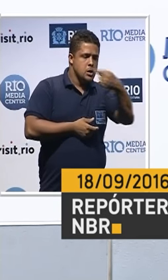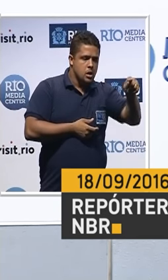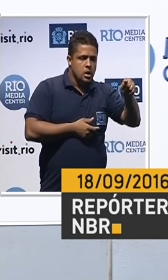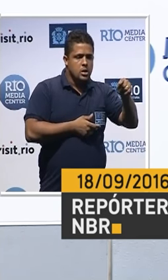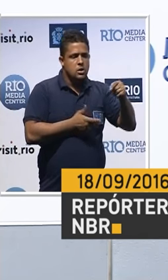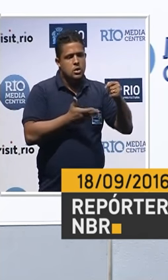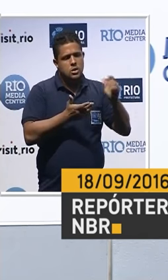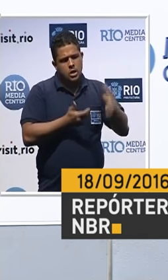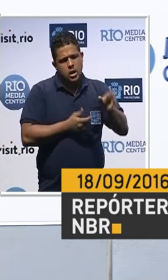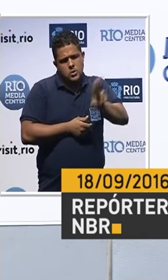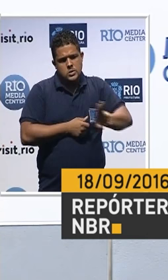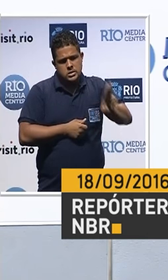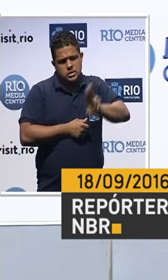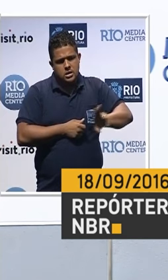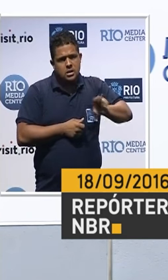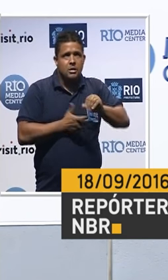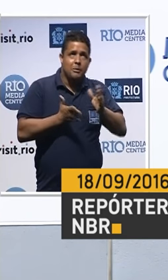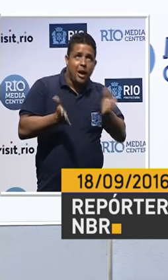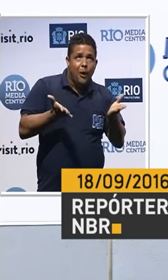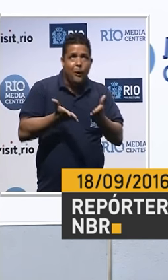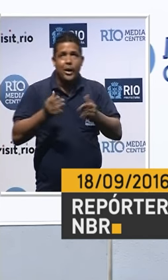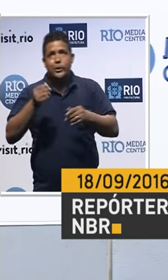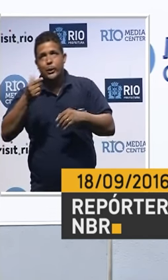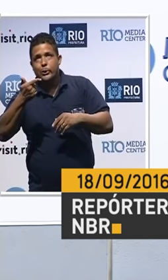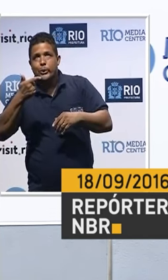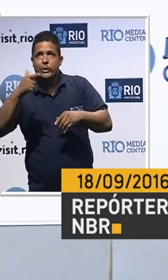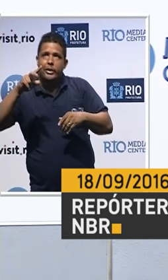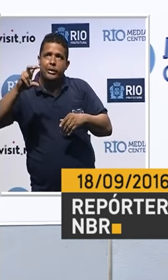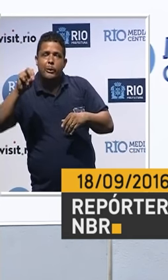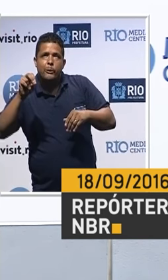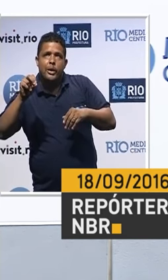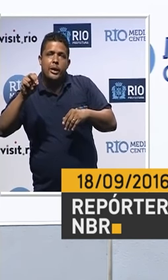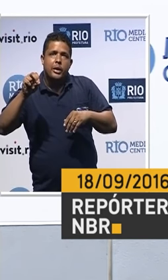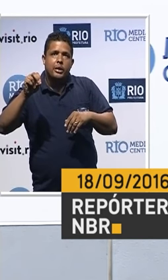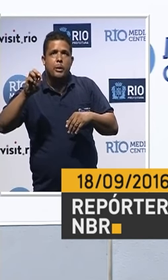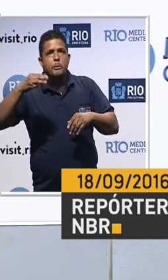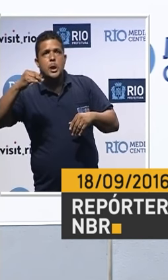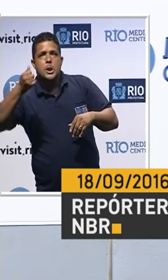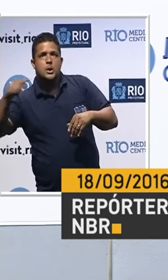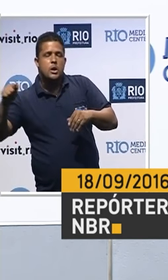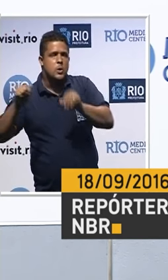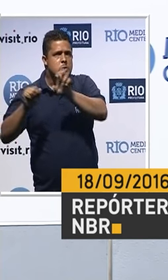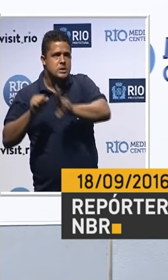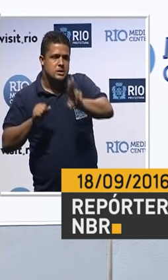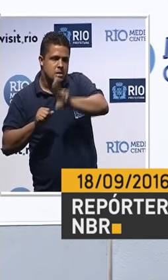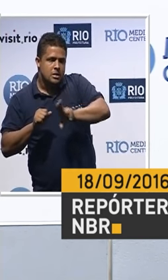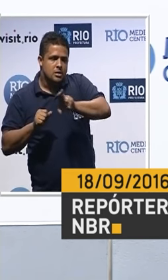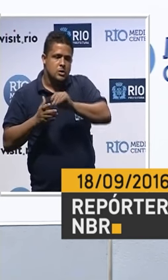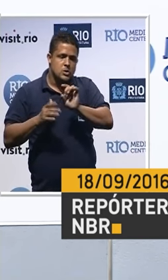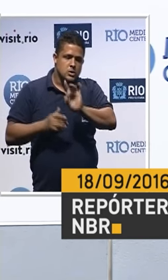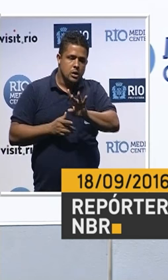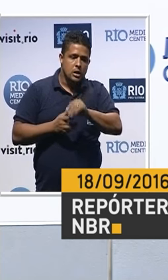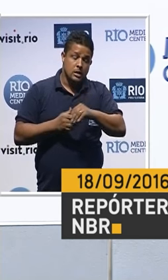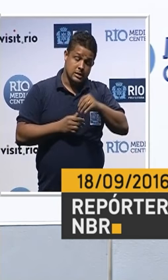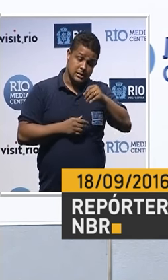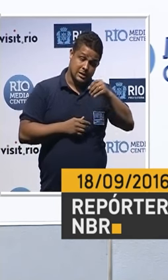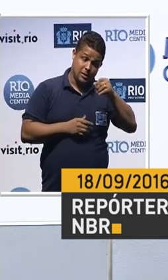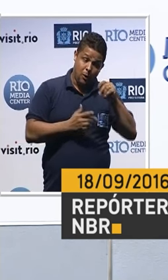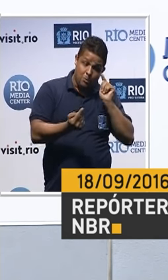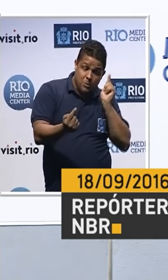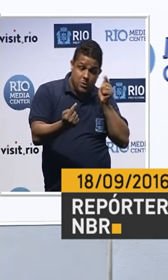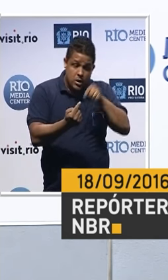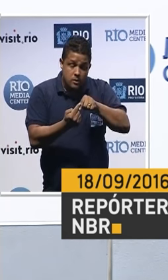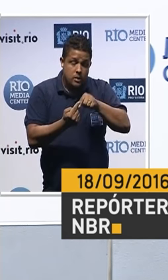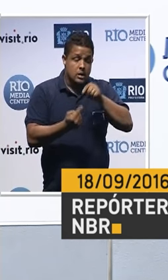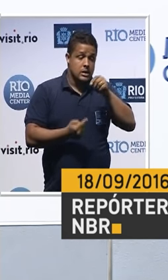ano, nós usamos apenas 250 em média, e nós queremos utilizar esses 150 que